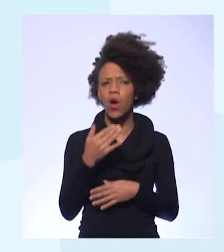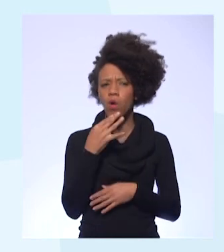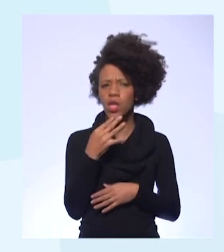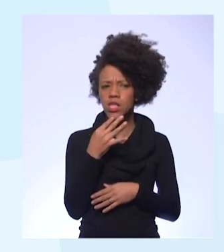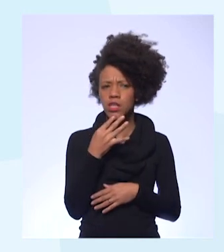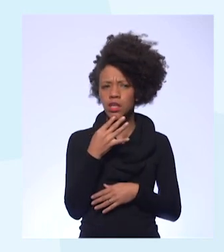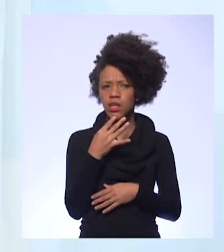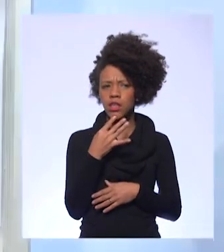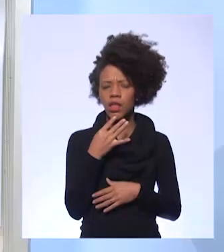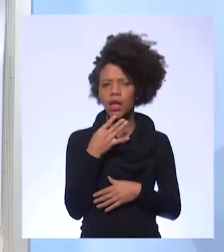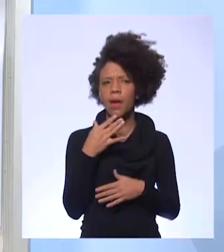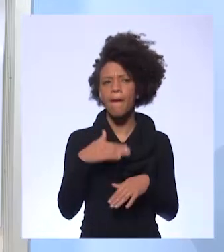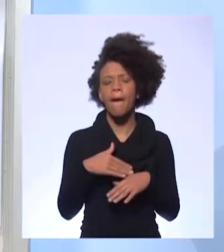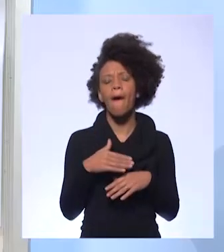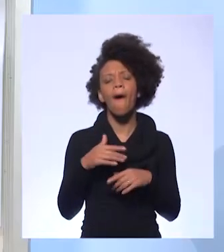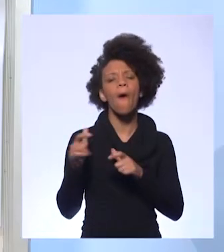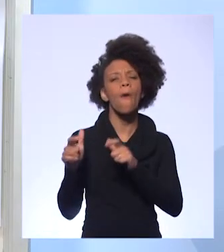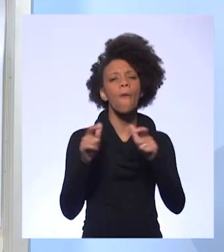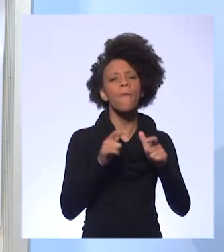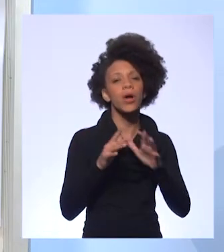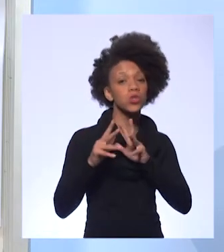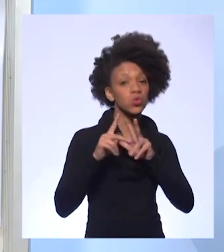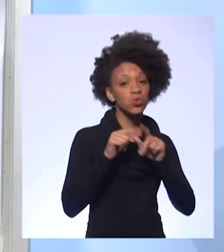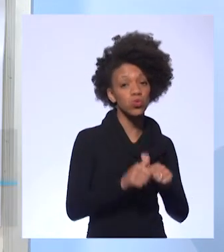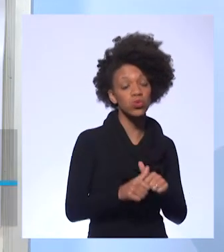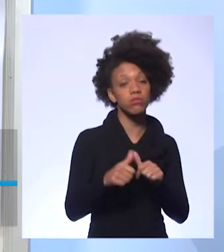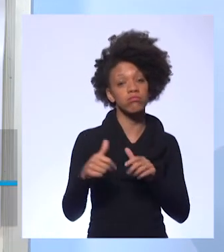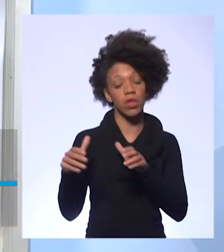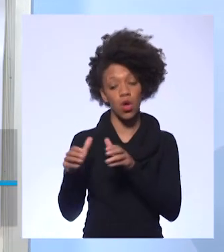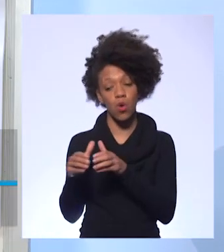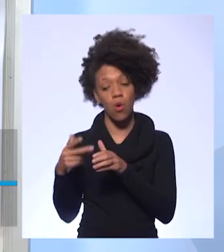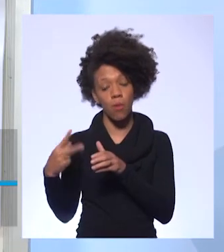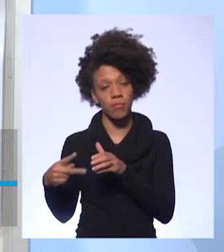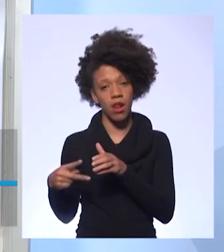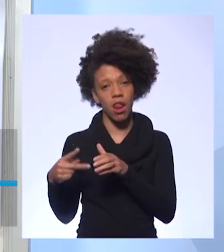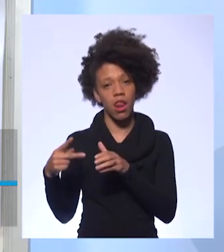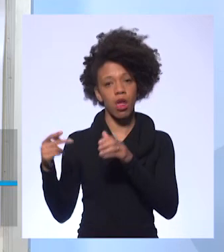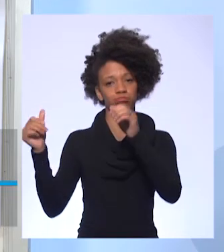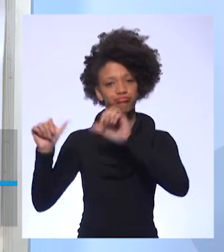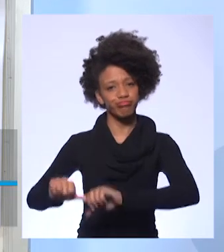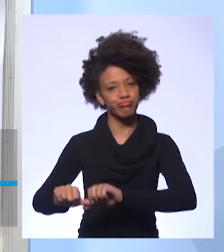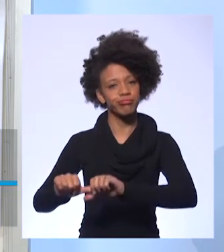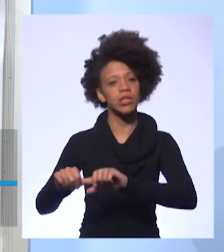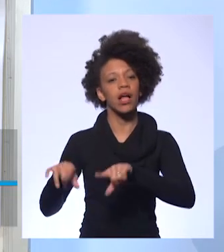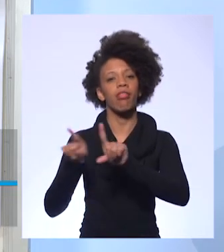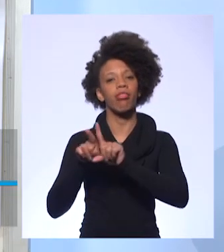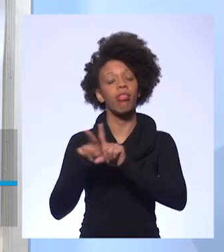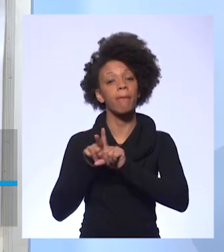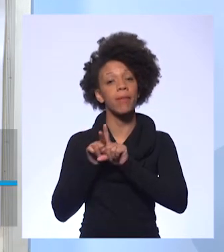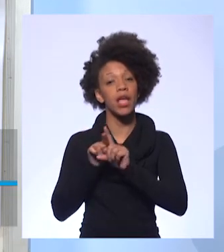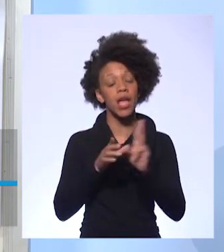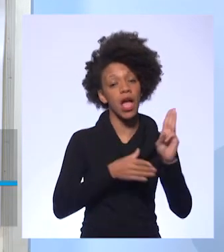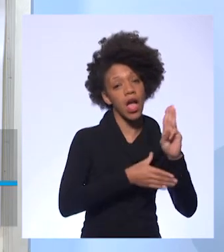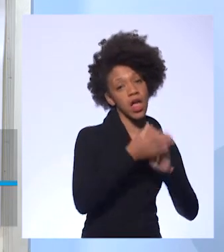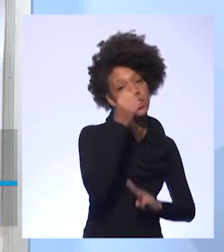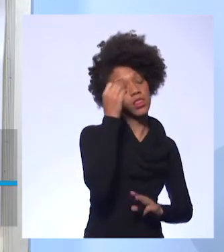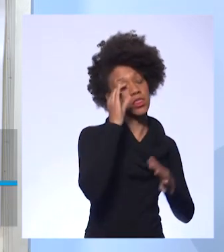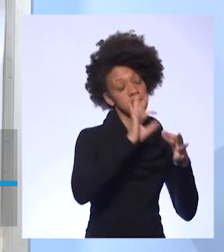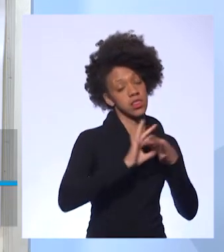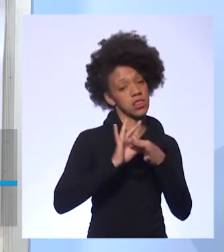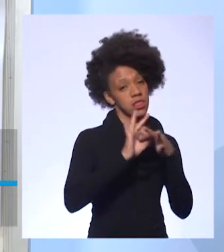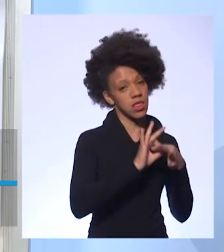dezembro ou onde todas as forças paraguaias elas foram vencidas Inclusive a Tríplice Aliança